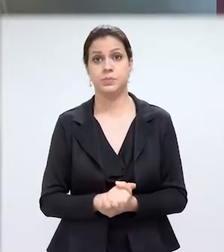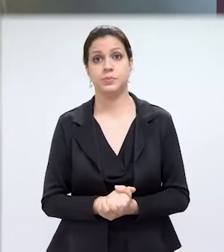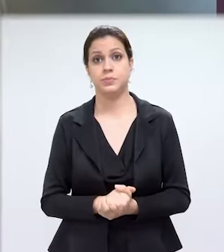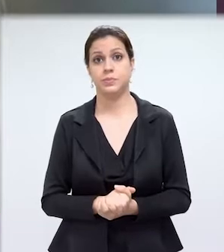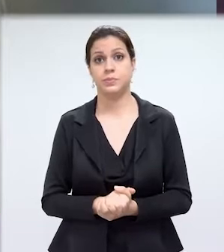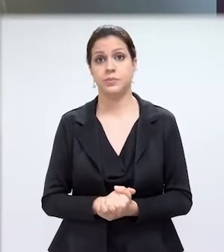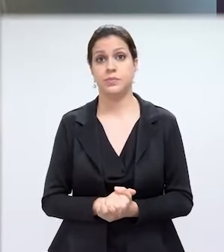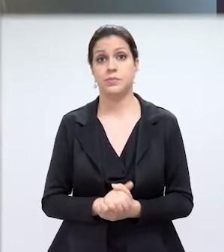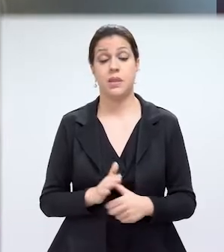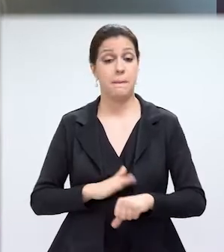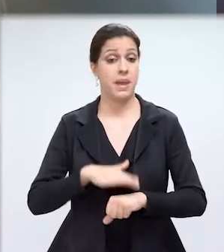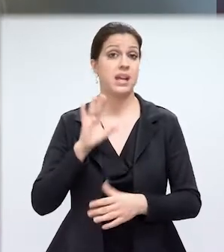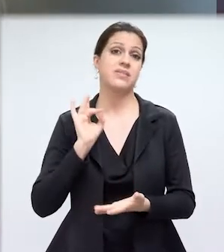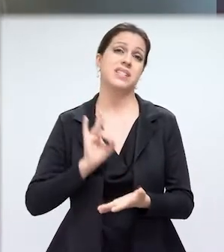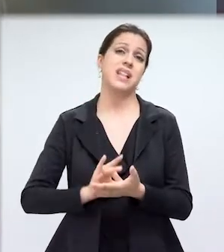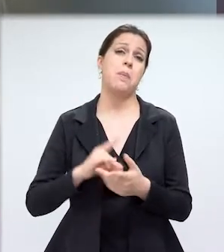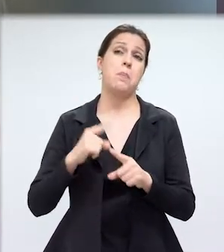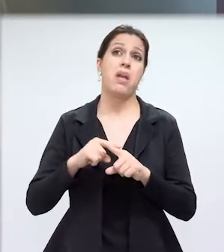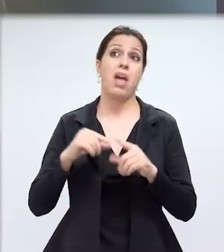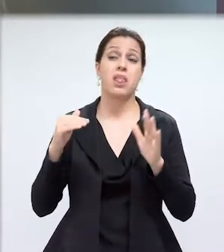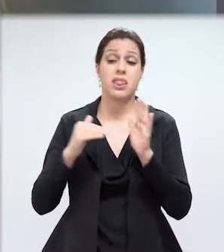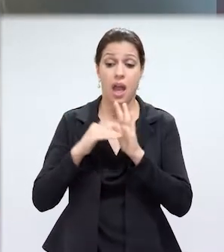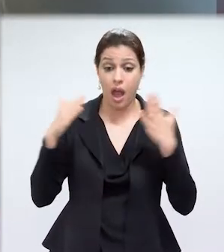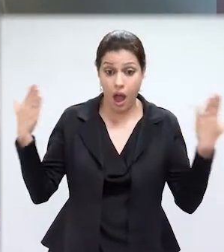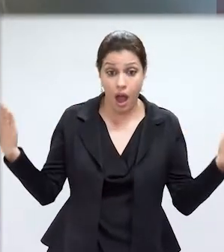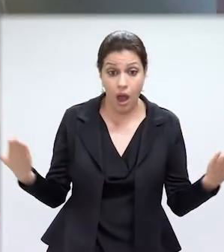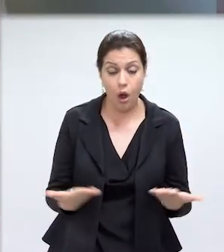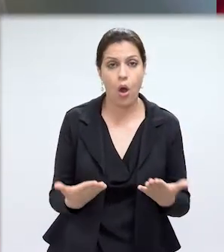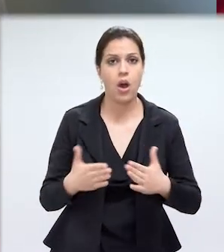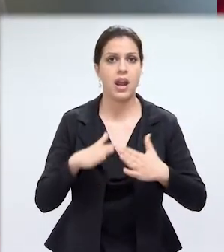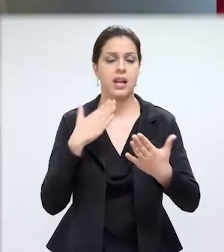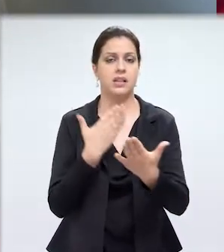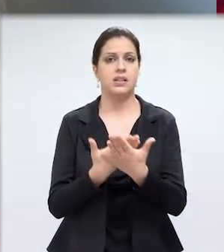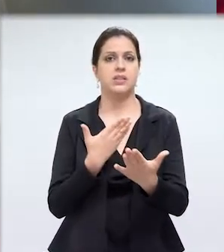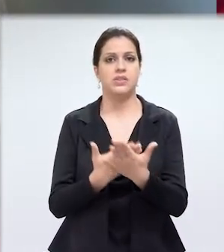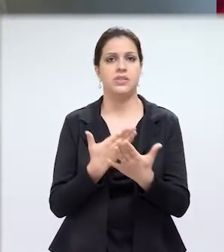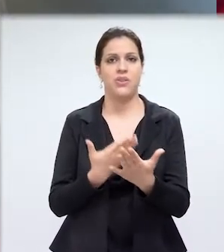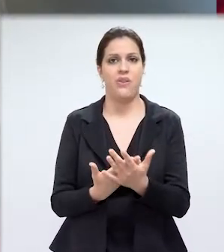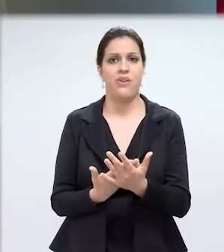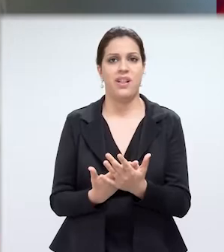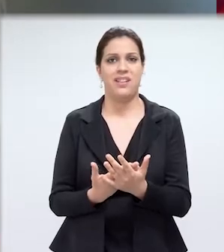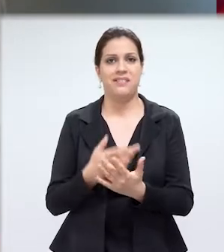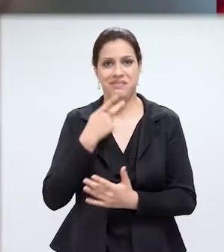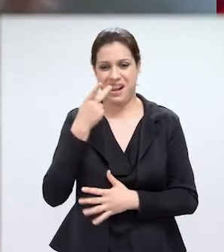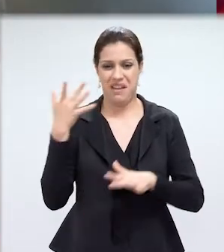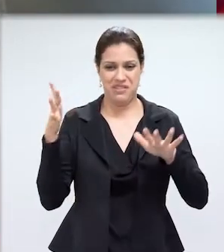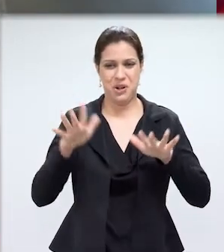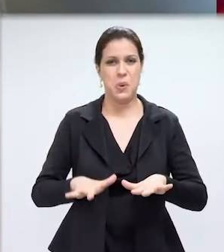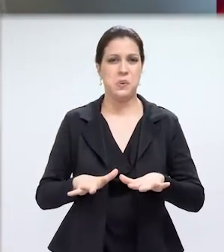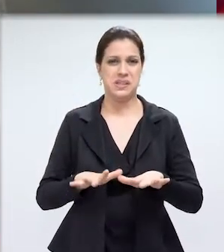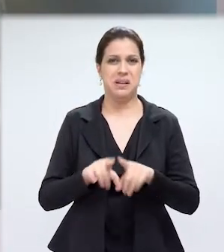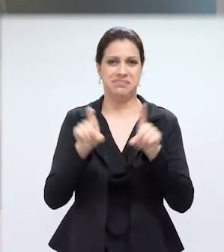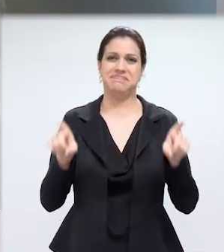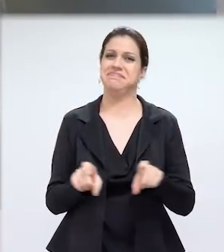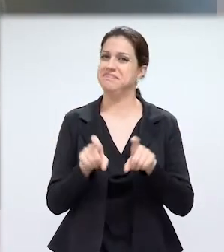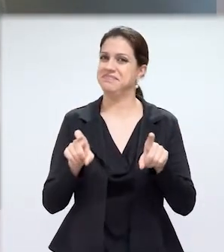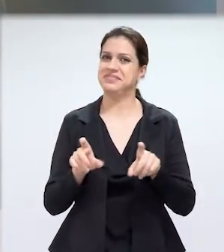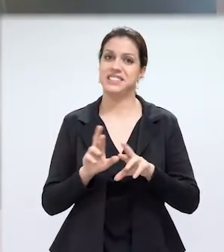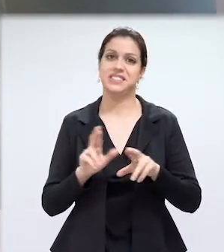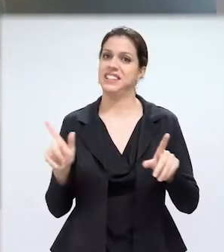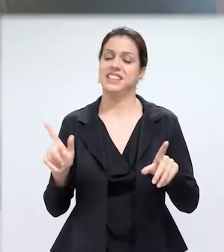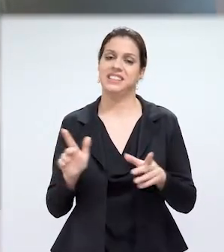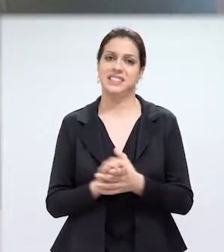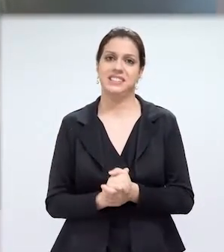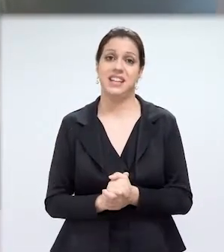digital, muito mais real do que até agora o que a escola se referia a essa